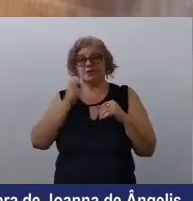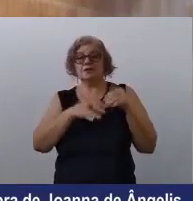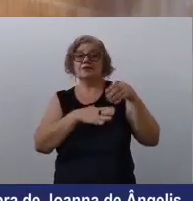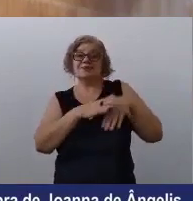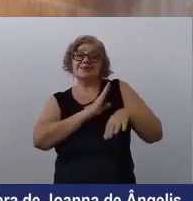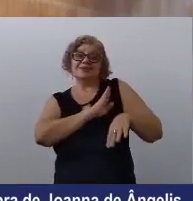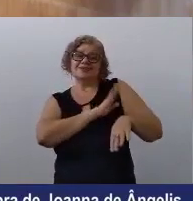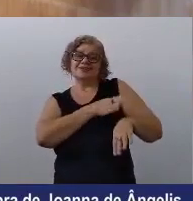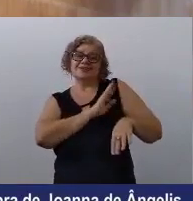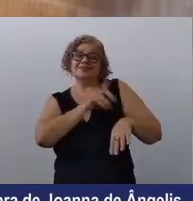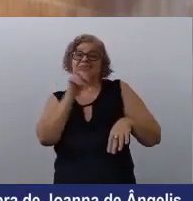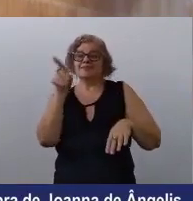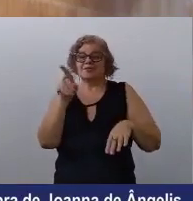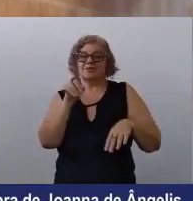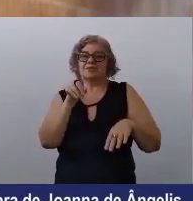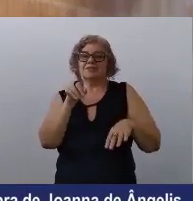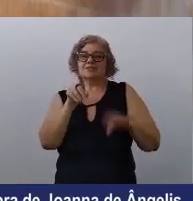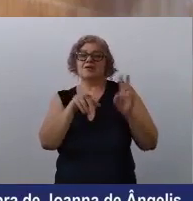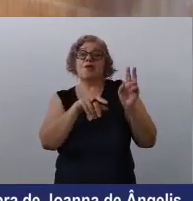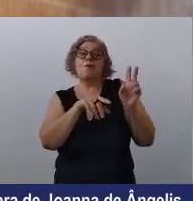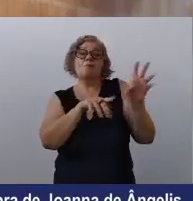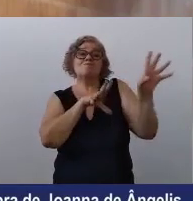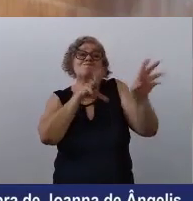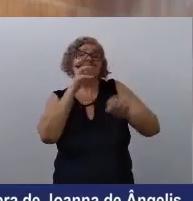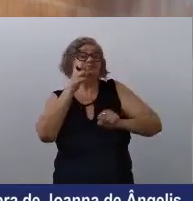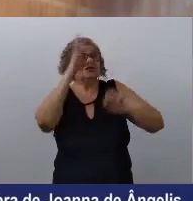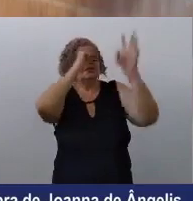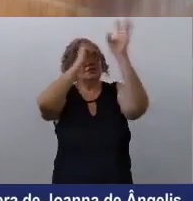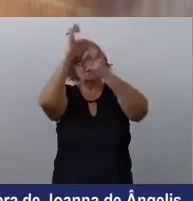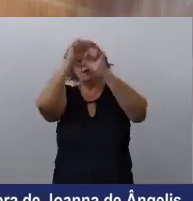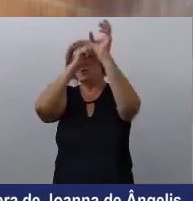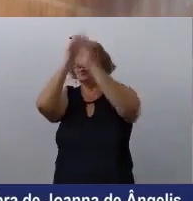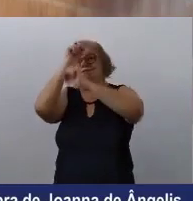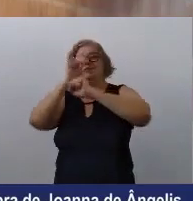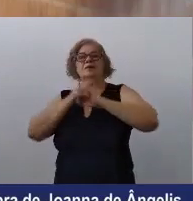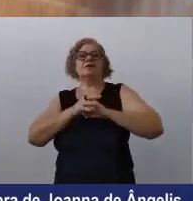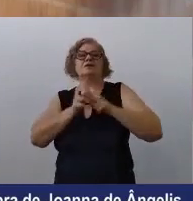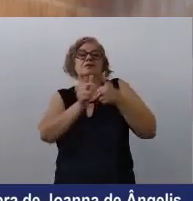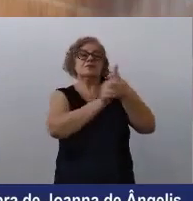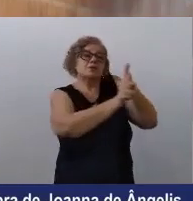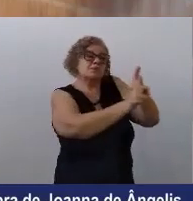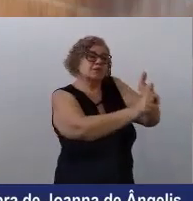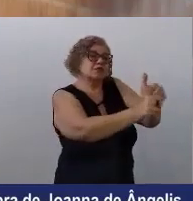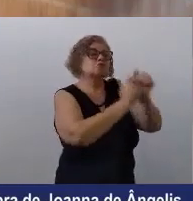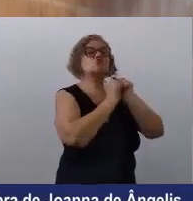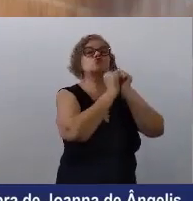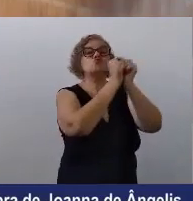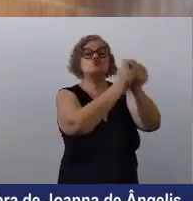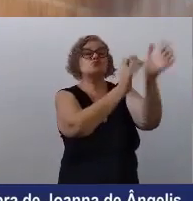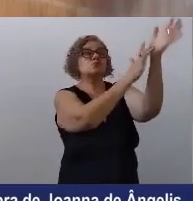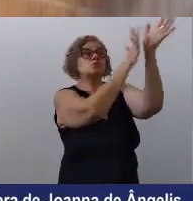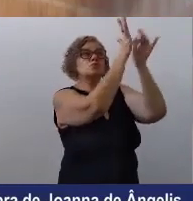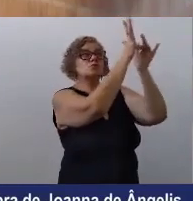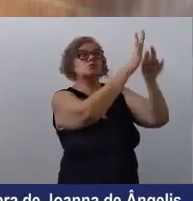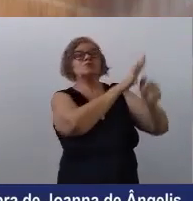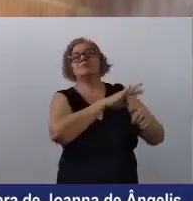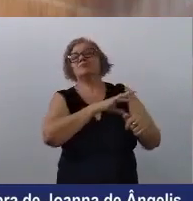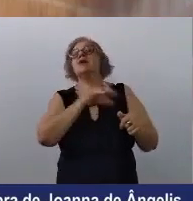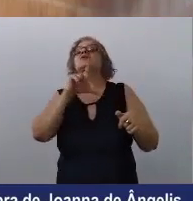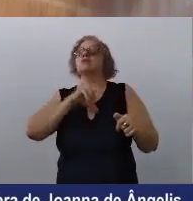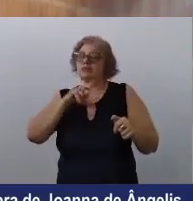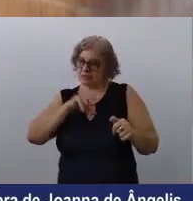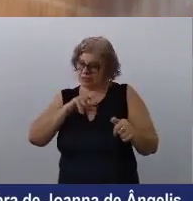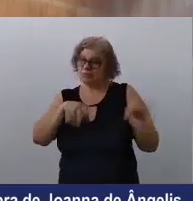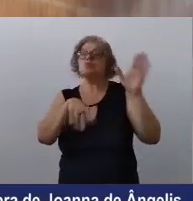Sei que o teu coração anseia em buscar novos aprendizados e estar novamente comigo.